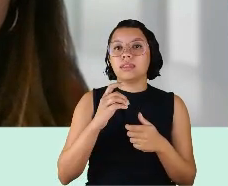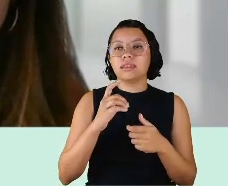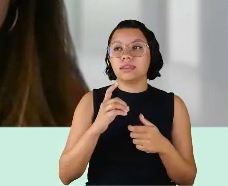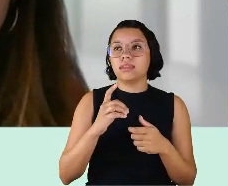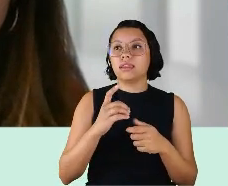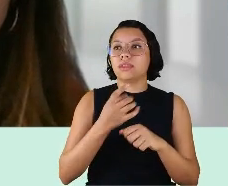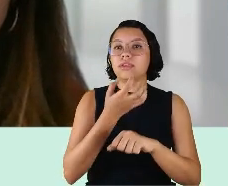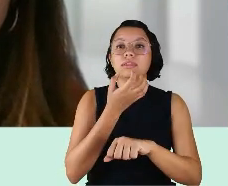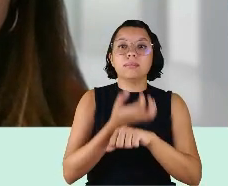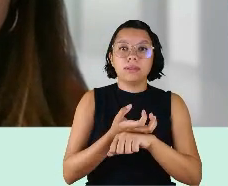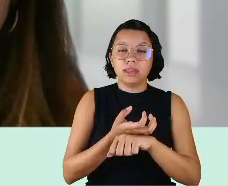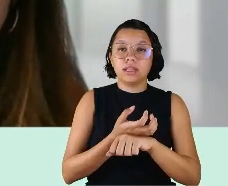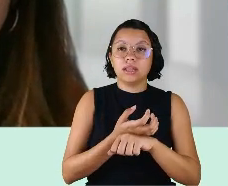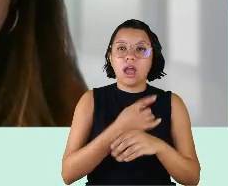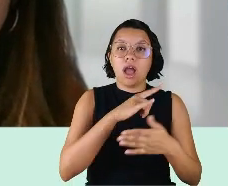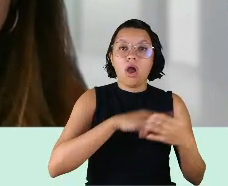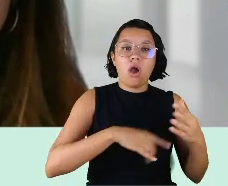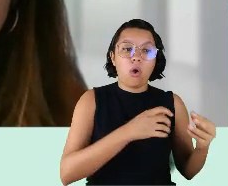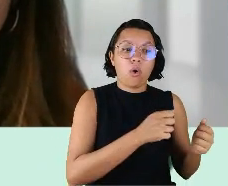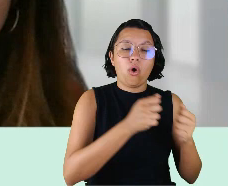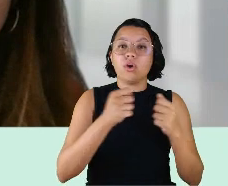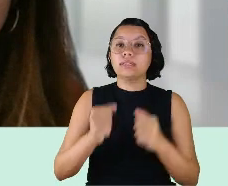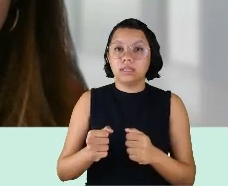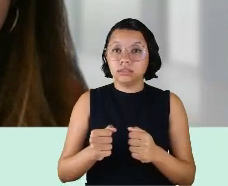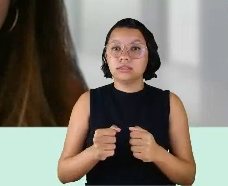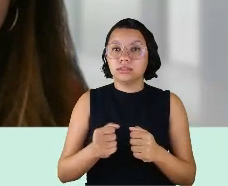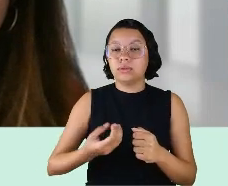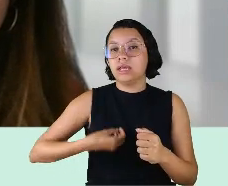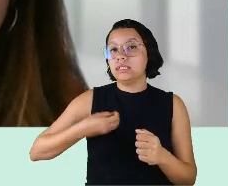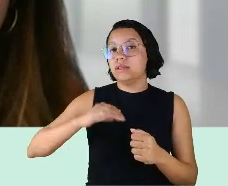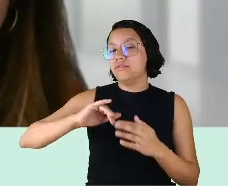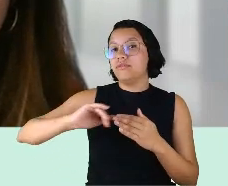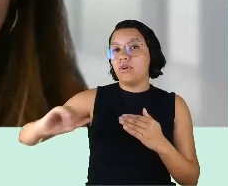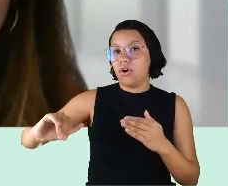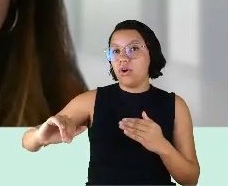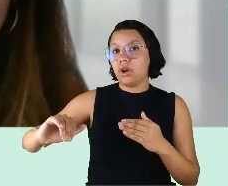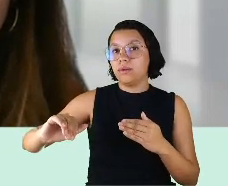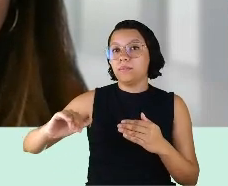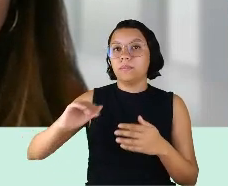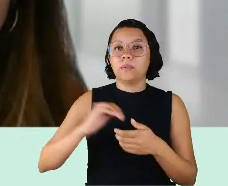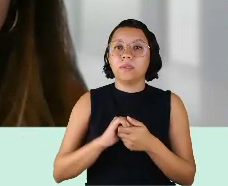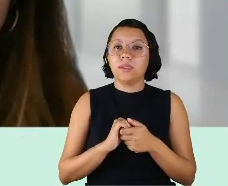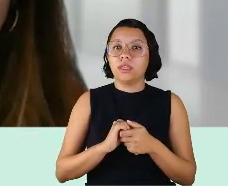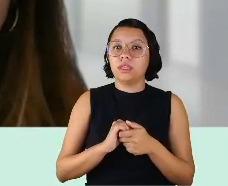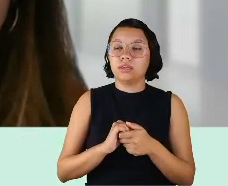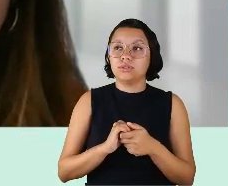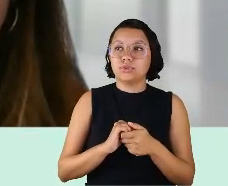da residência, da autorização da residência fora da subseção,